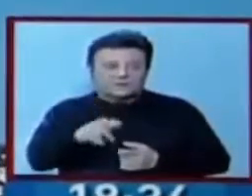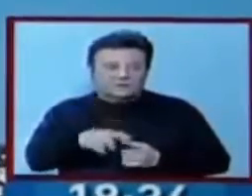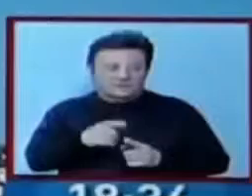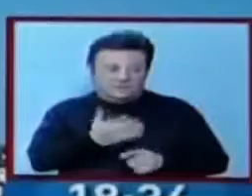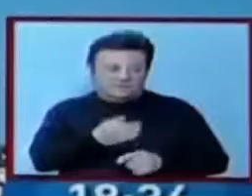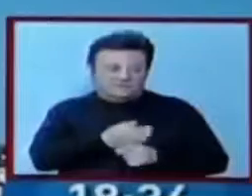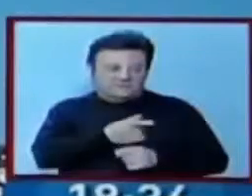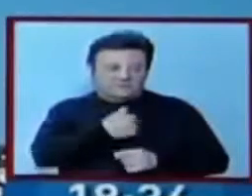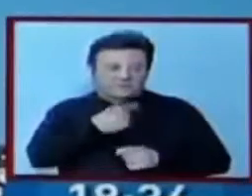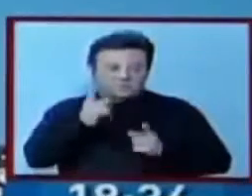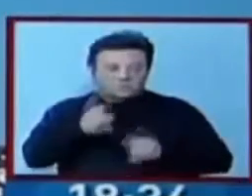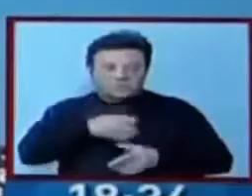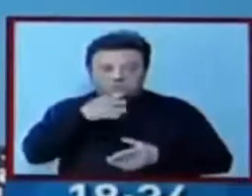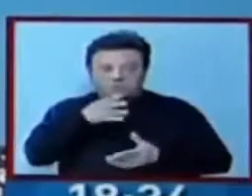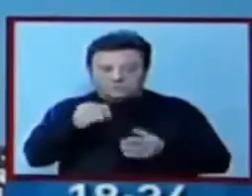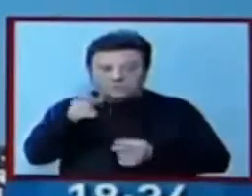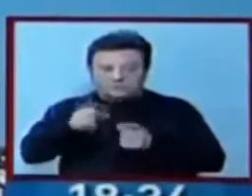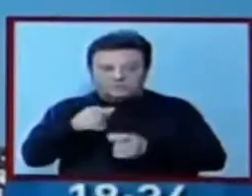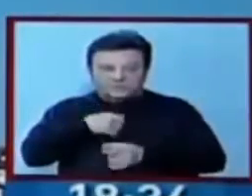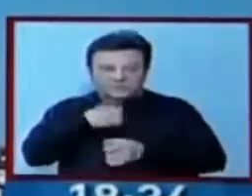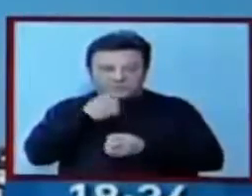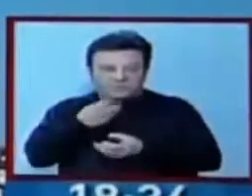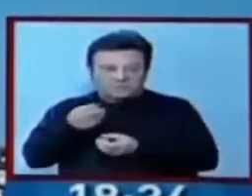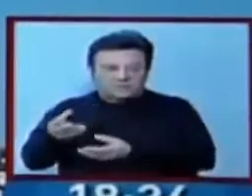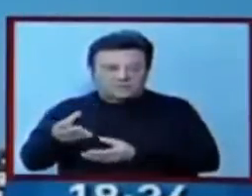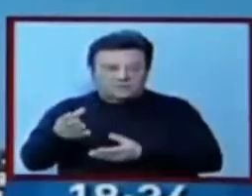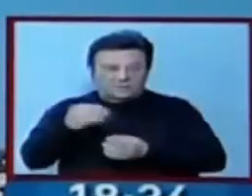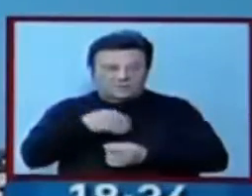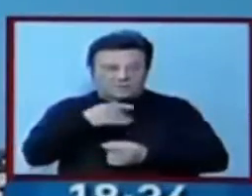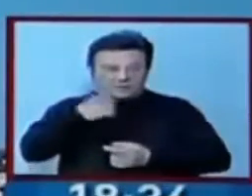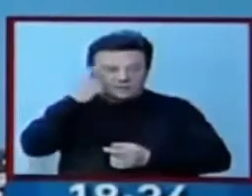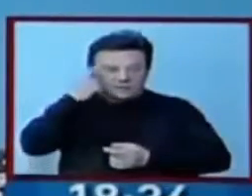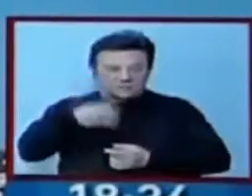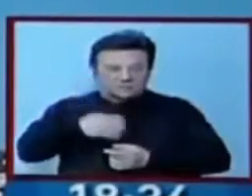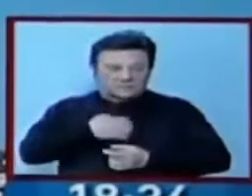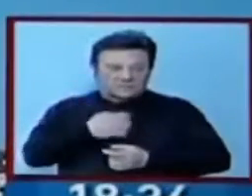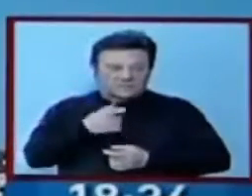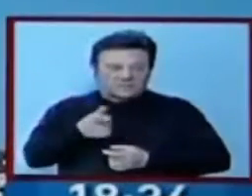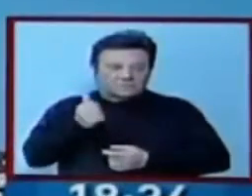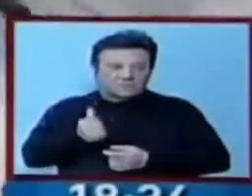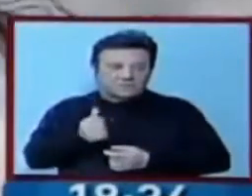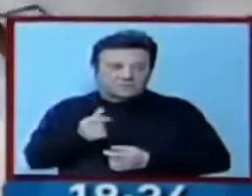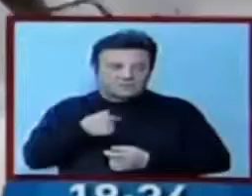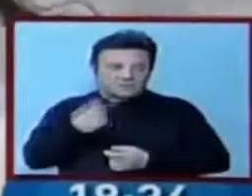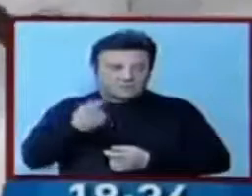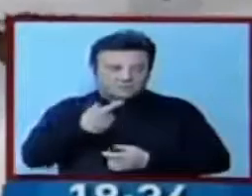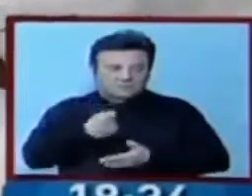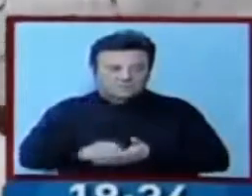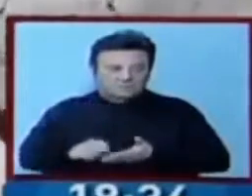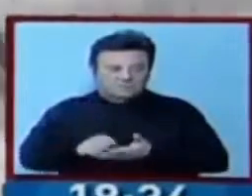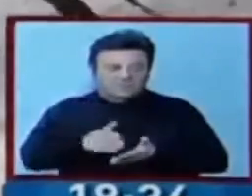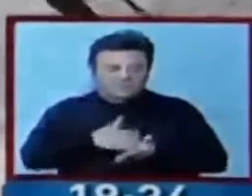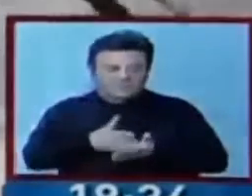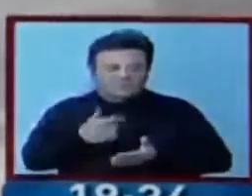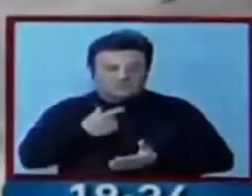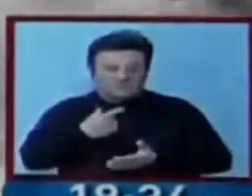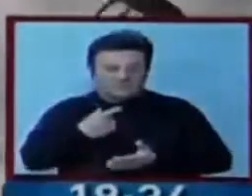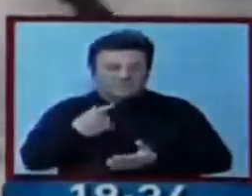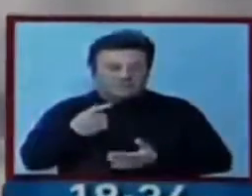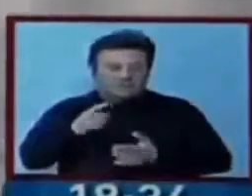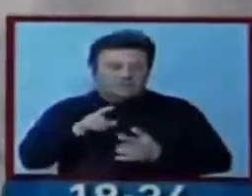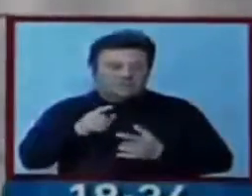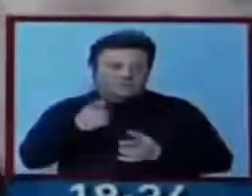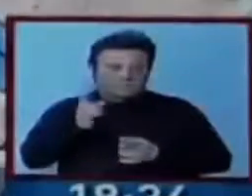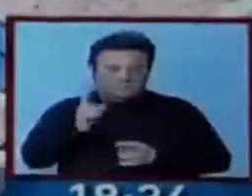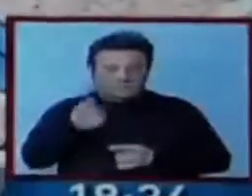And I started to tell more people, and as I started to tell more people, I felt, this is good, I should write a book. You're going to see the true